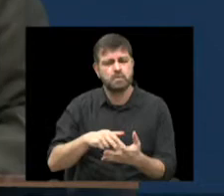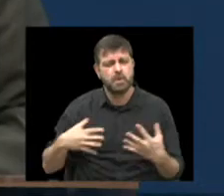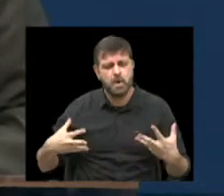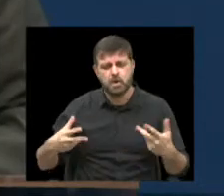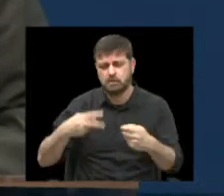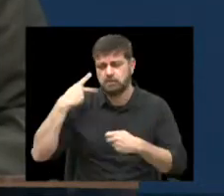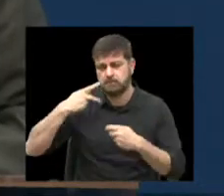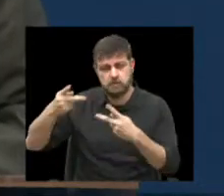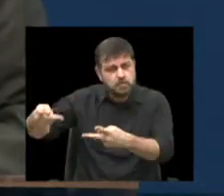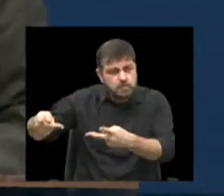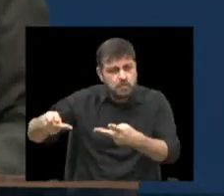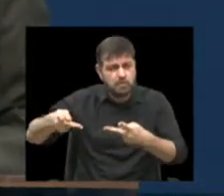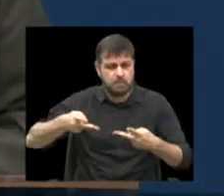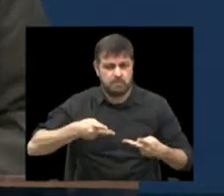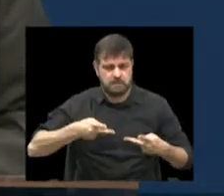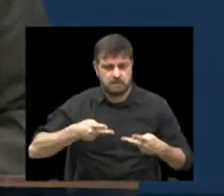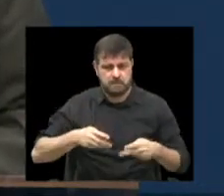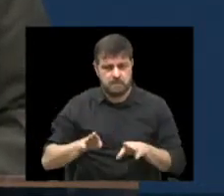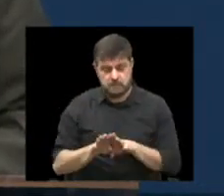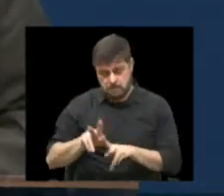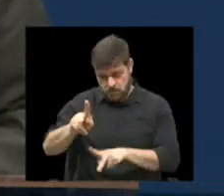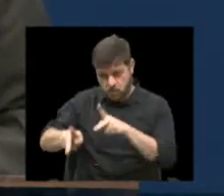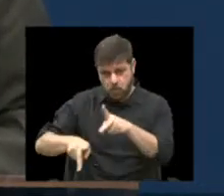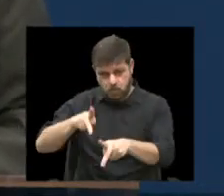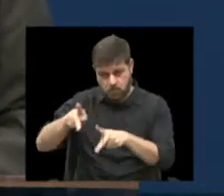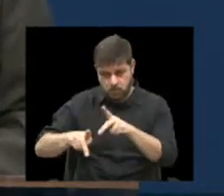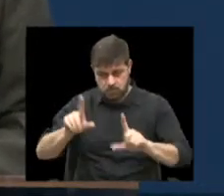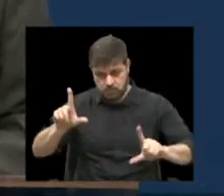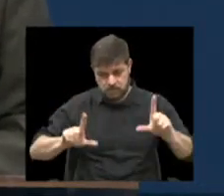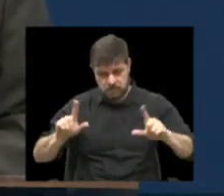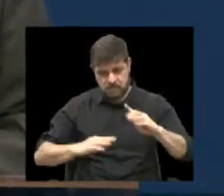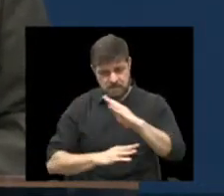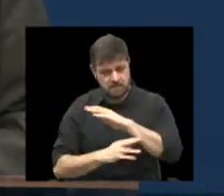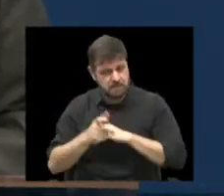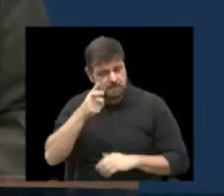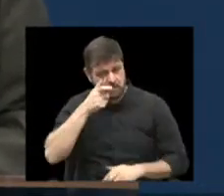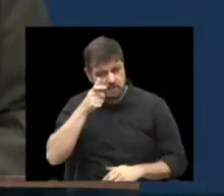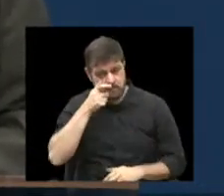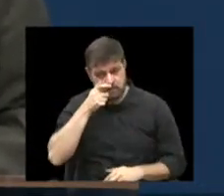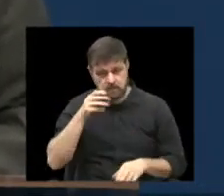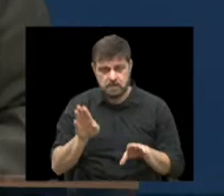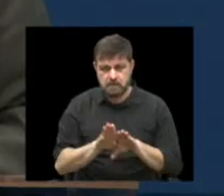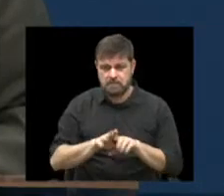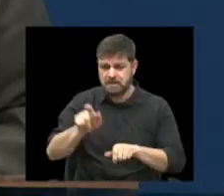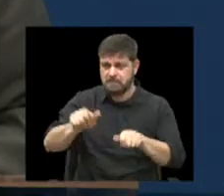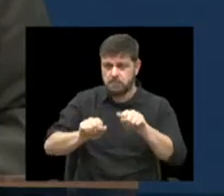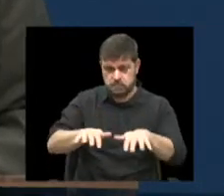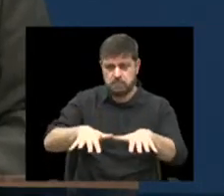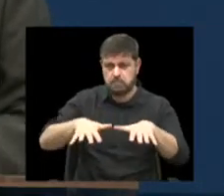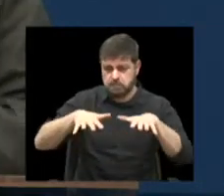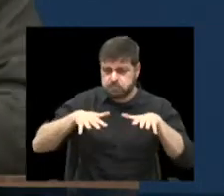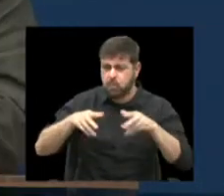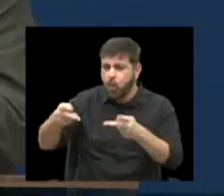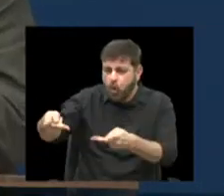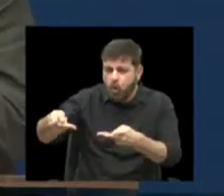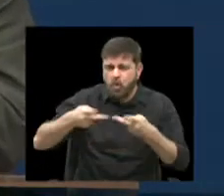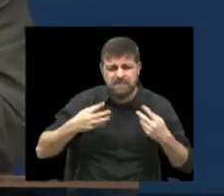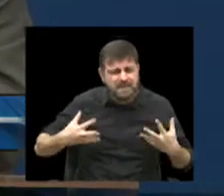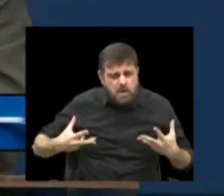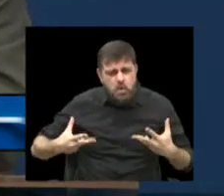os vereadores, ao público que nos acompanha pela TV Câmara, ao público aqui presente, que amanhã,